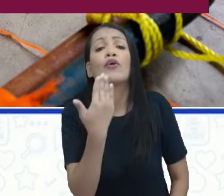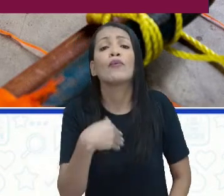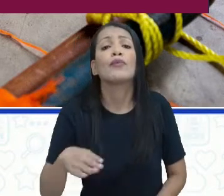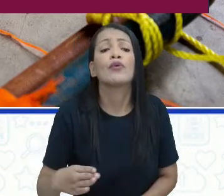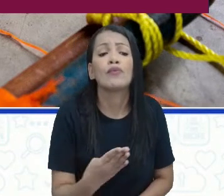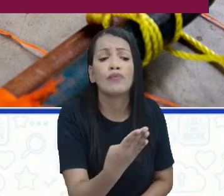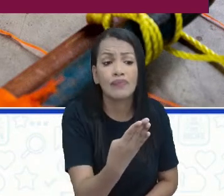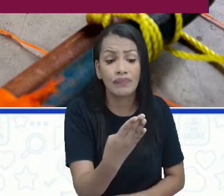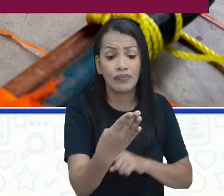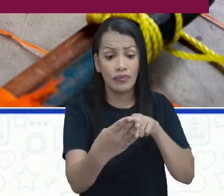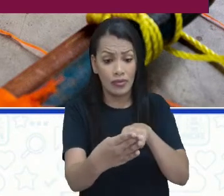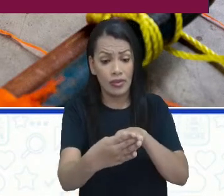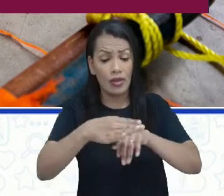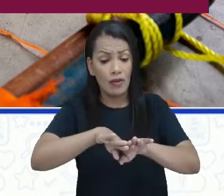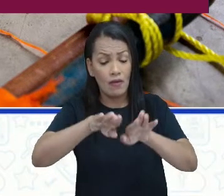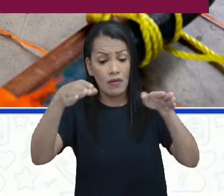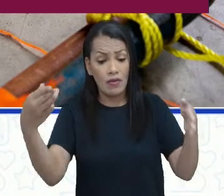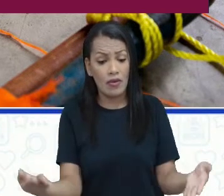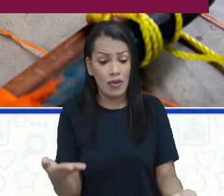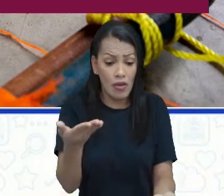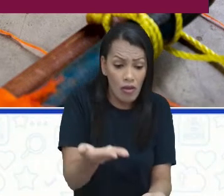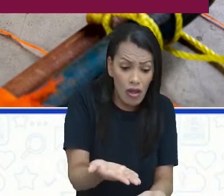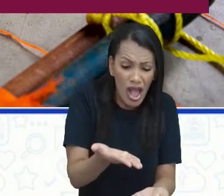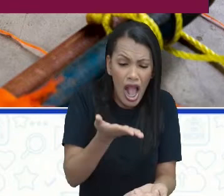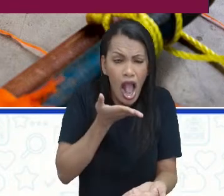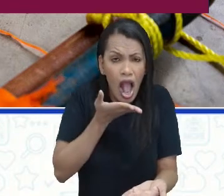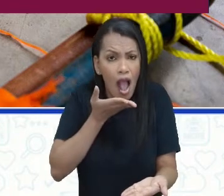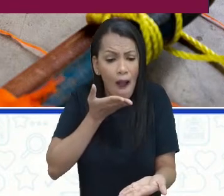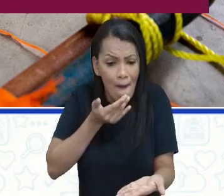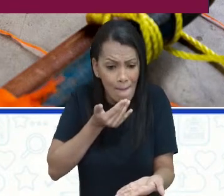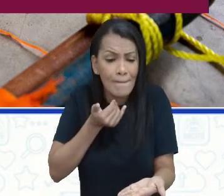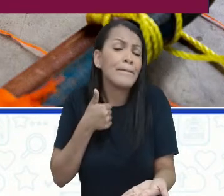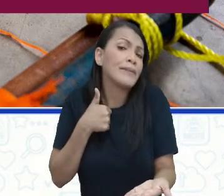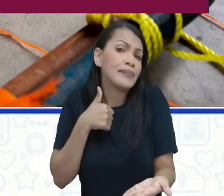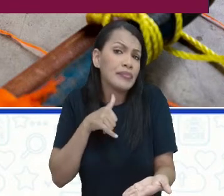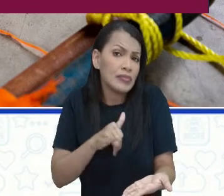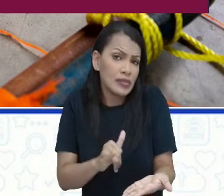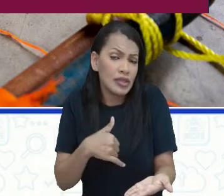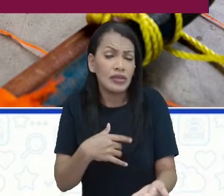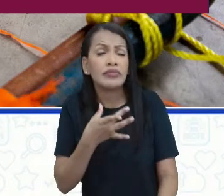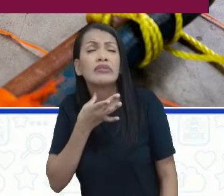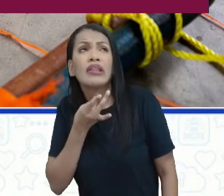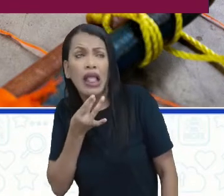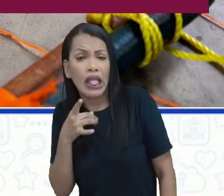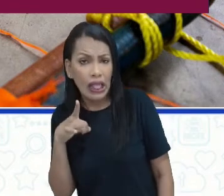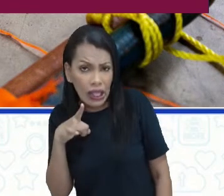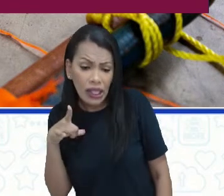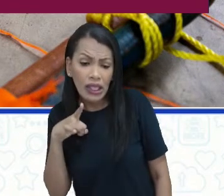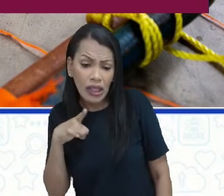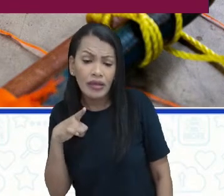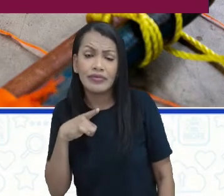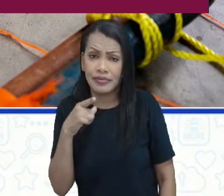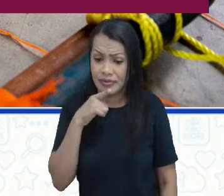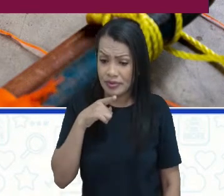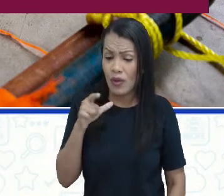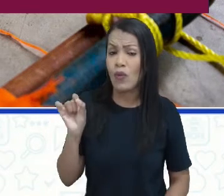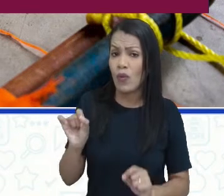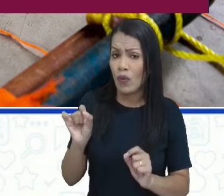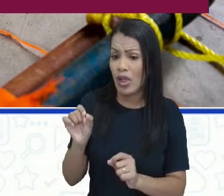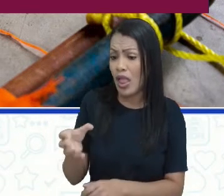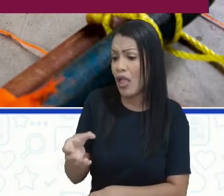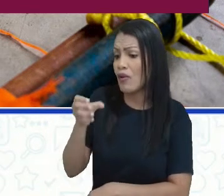eis que o peixe estava na mesa, pronto para ser comido. Se sede tinha, suave era a lã cor de leite